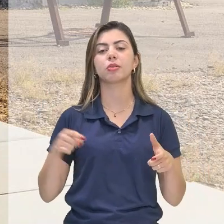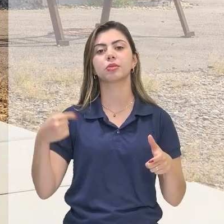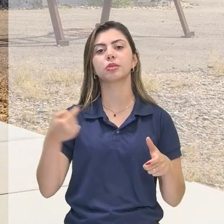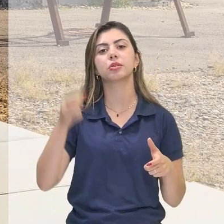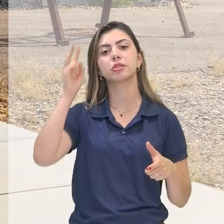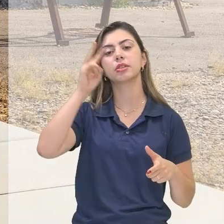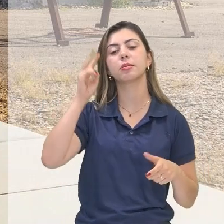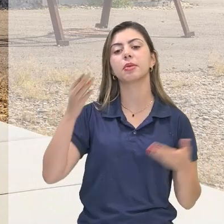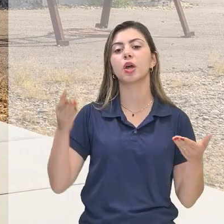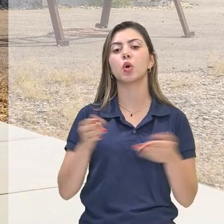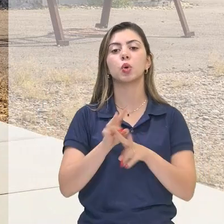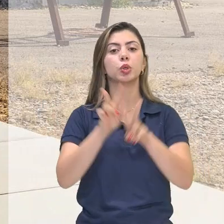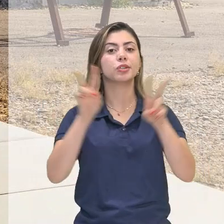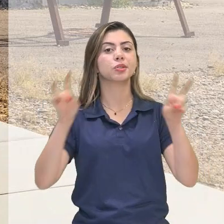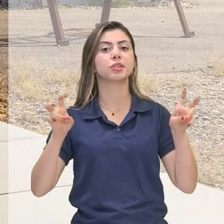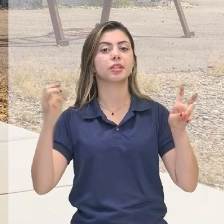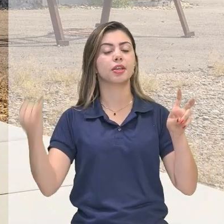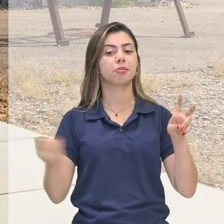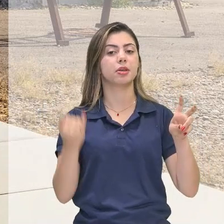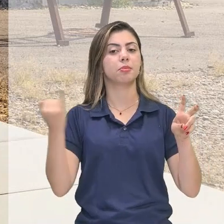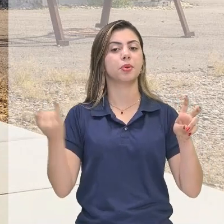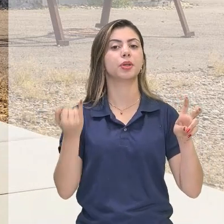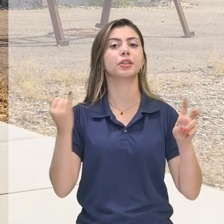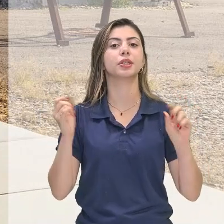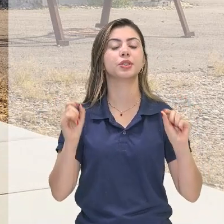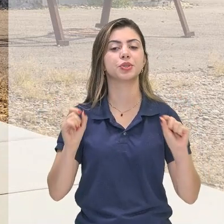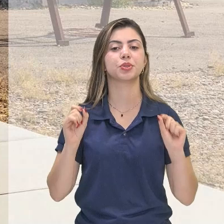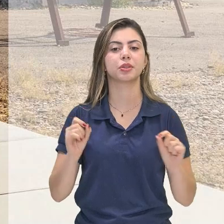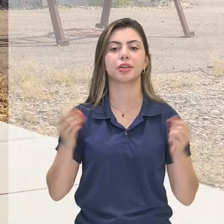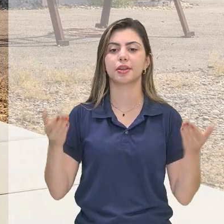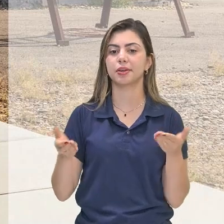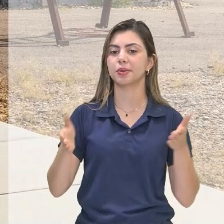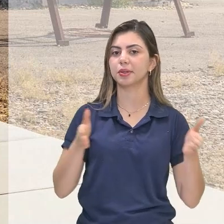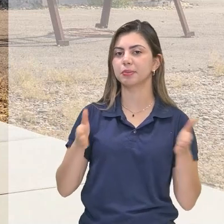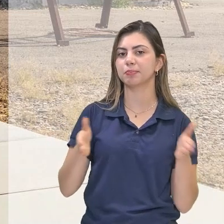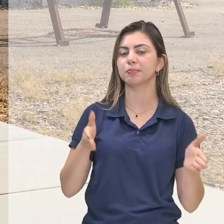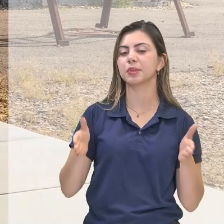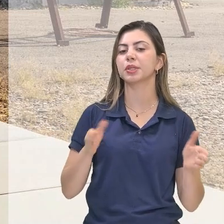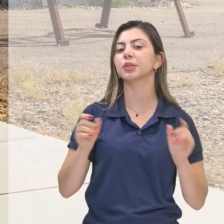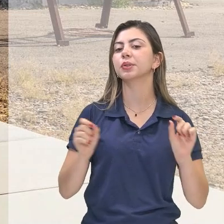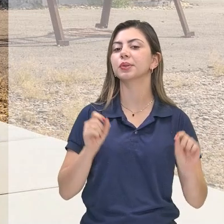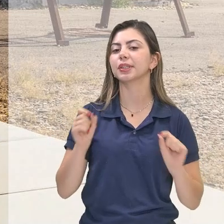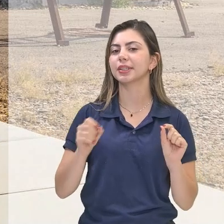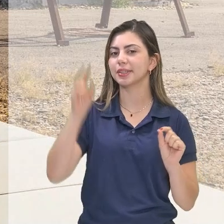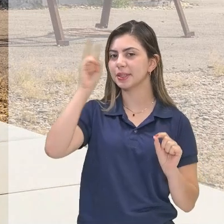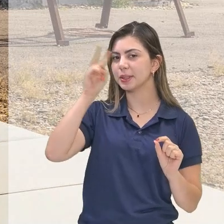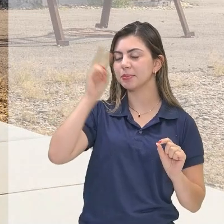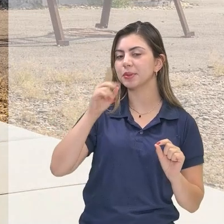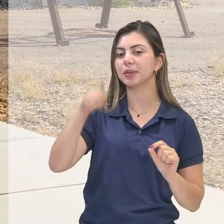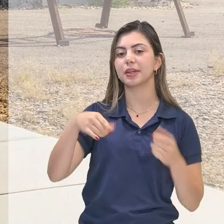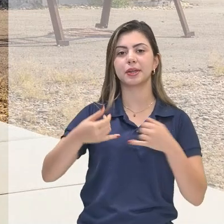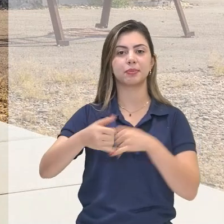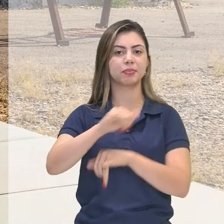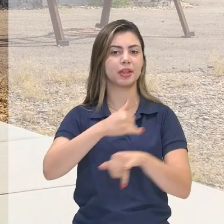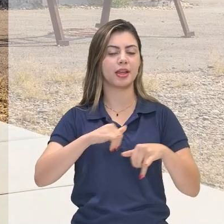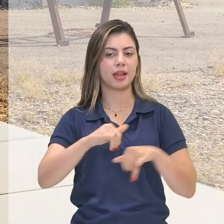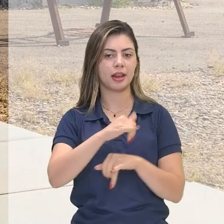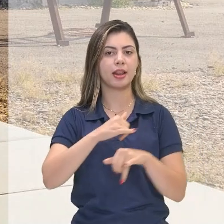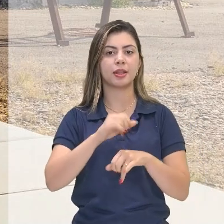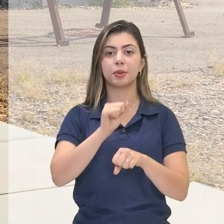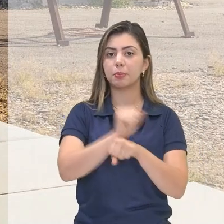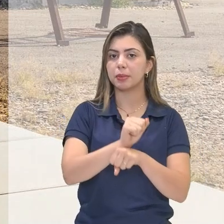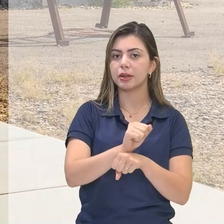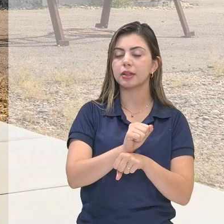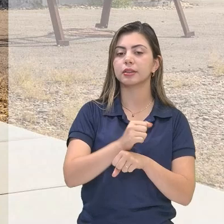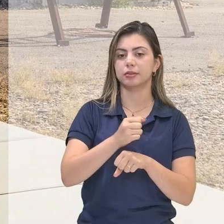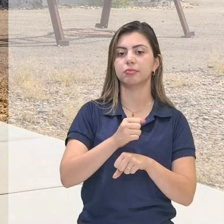que um dos assuntos muito importantes que nós tratamos nessa unidade foi exatamente a eletroestática.